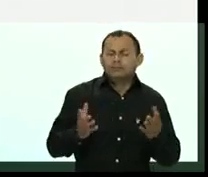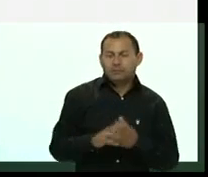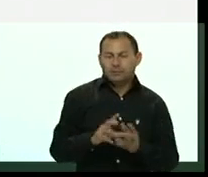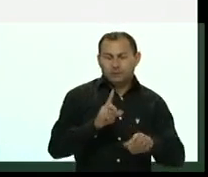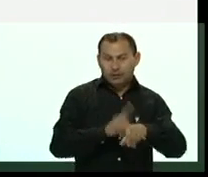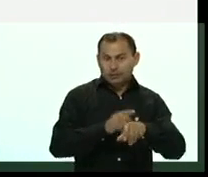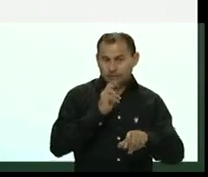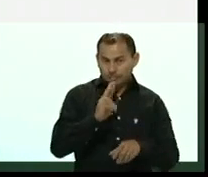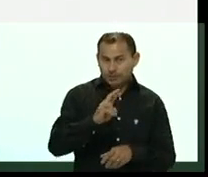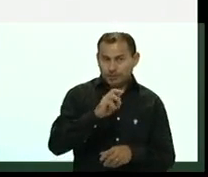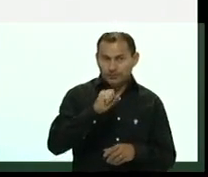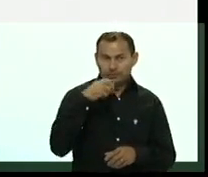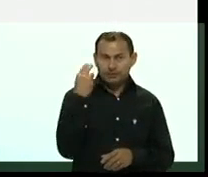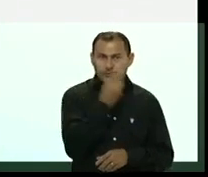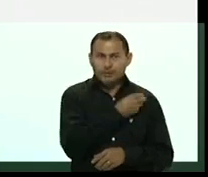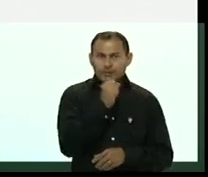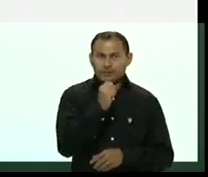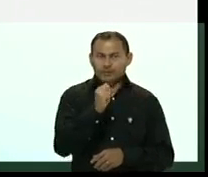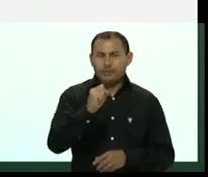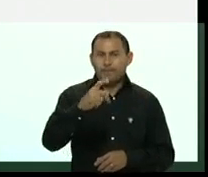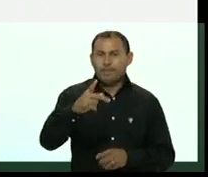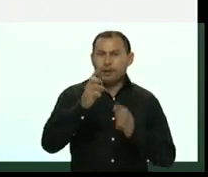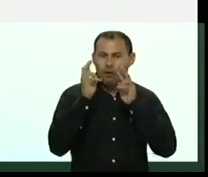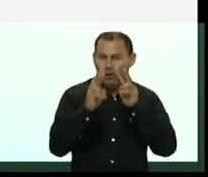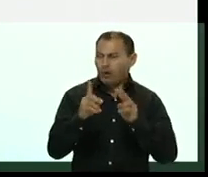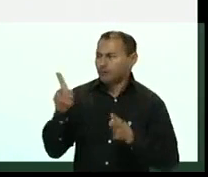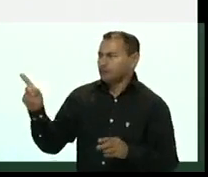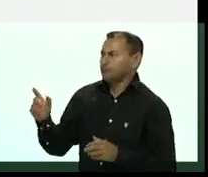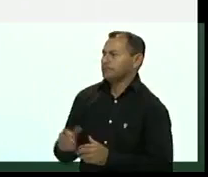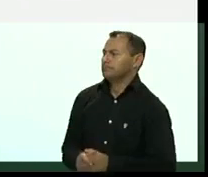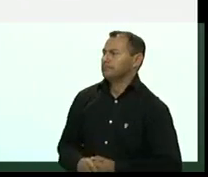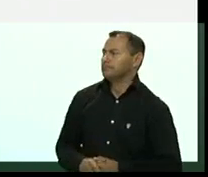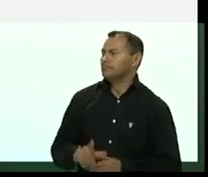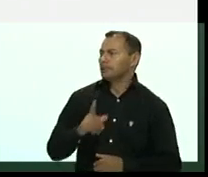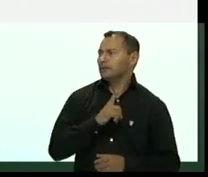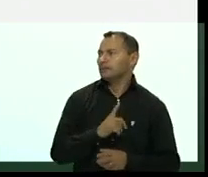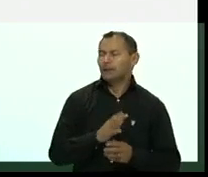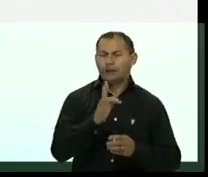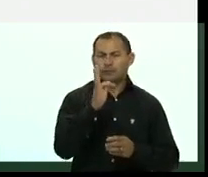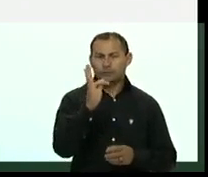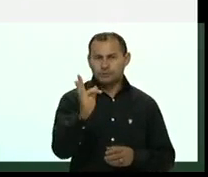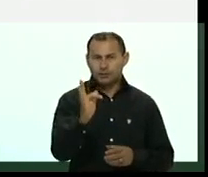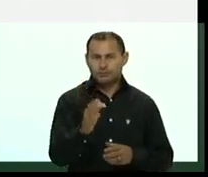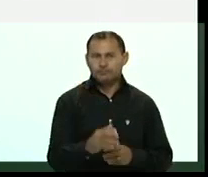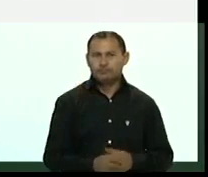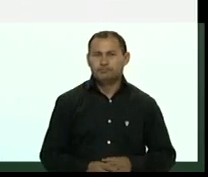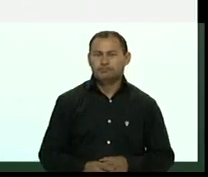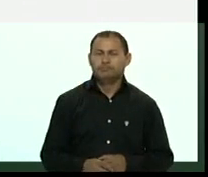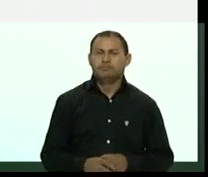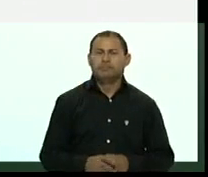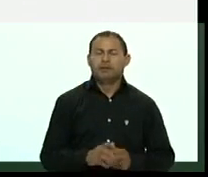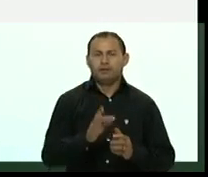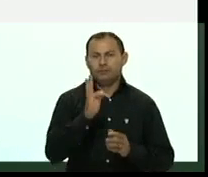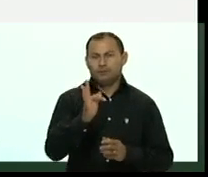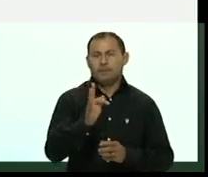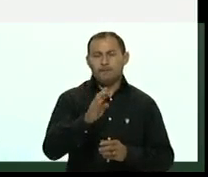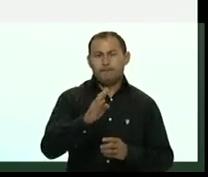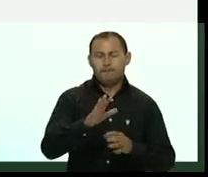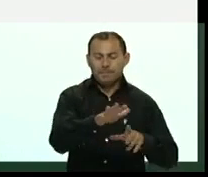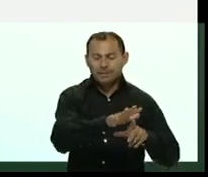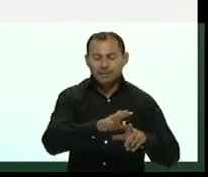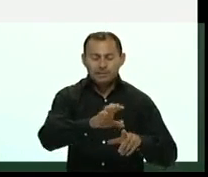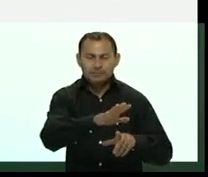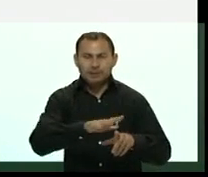situação problema, olha o que nós temos aqui. Então, nós temos uma função em que está em função do espaço